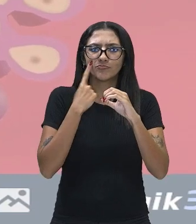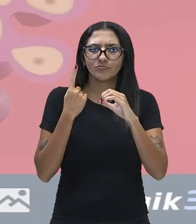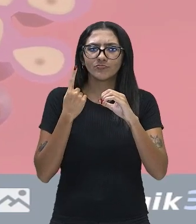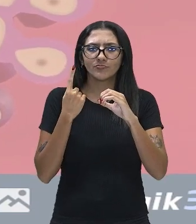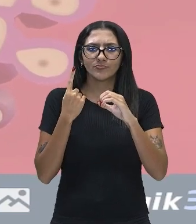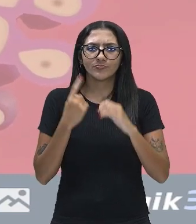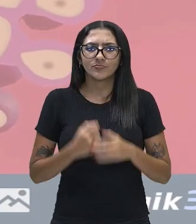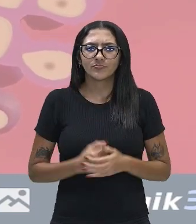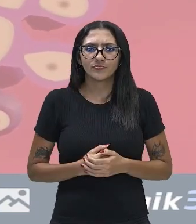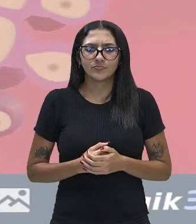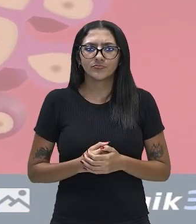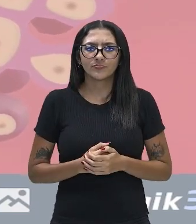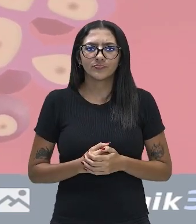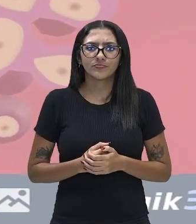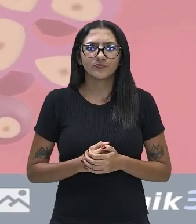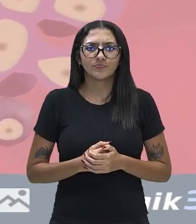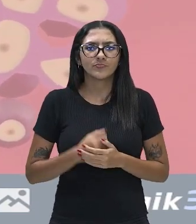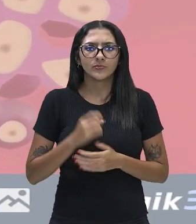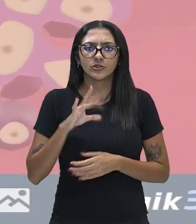a membrana,